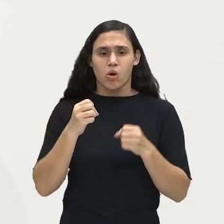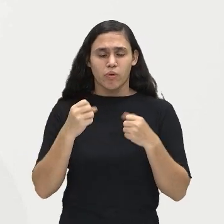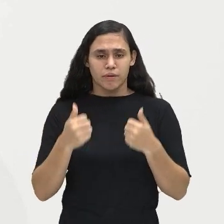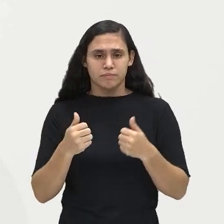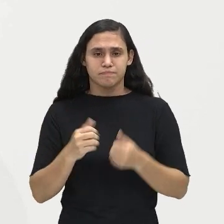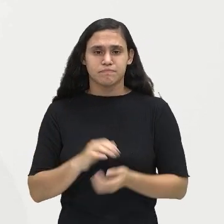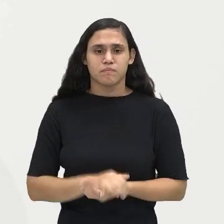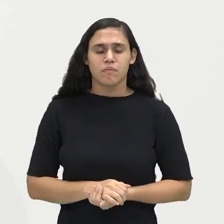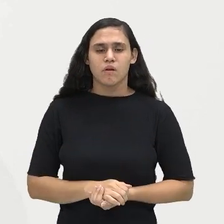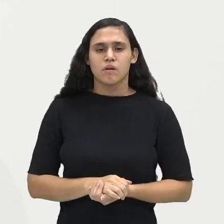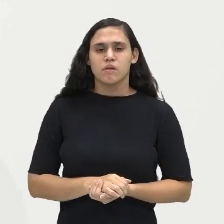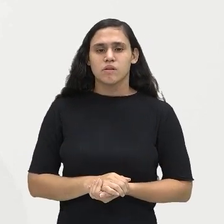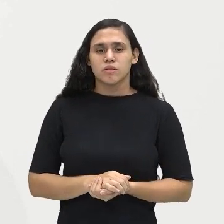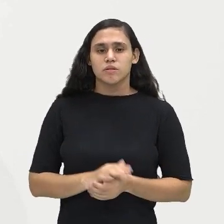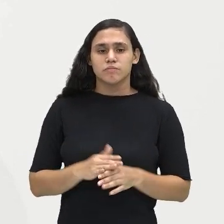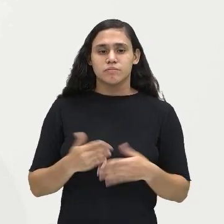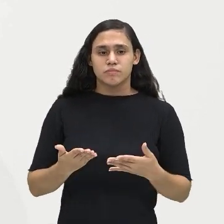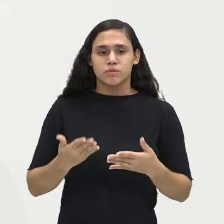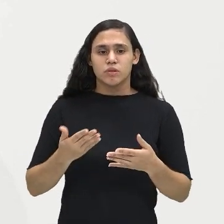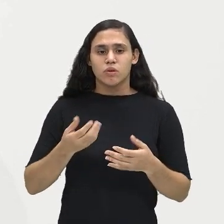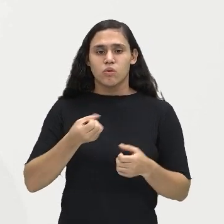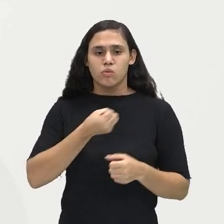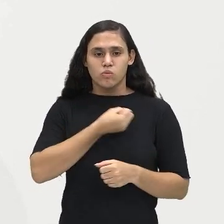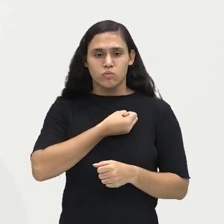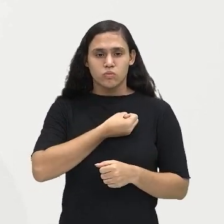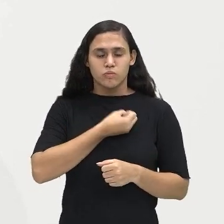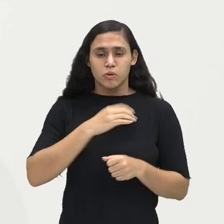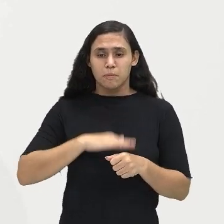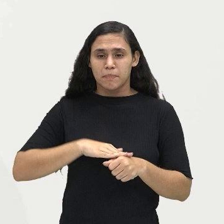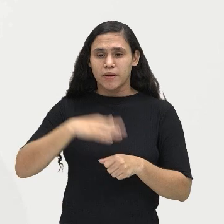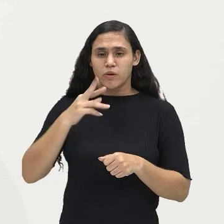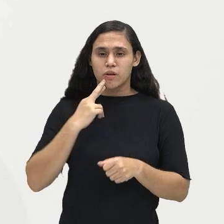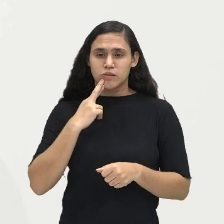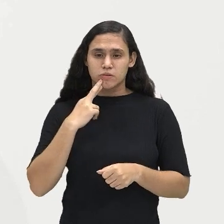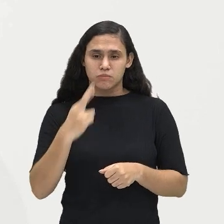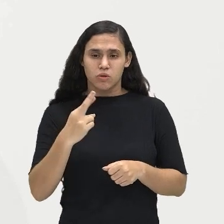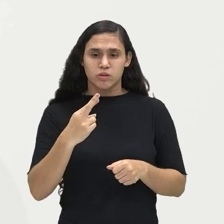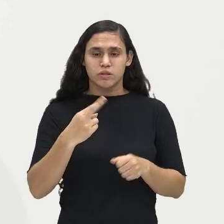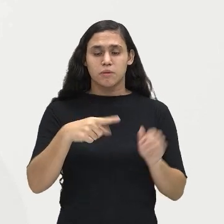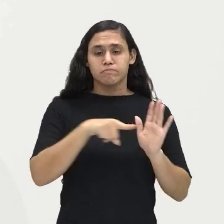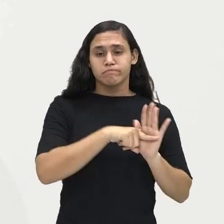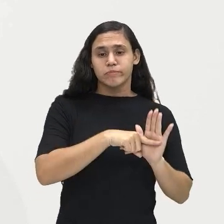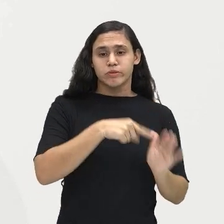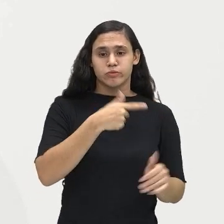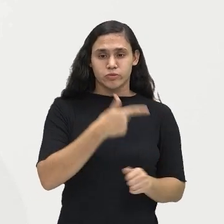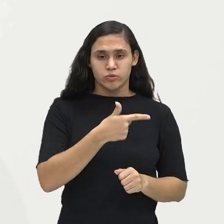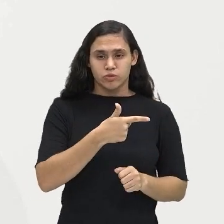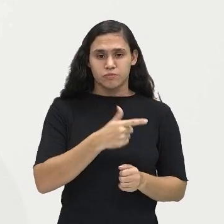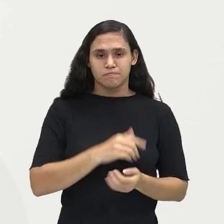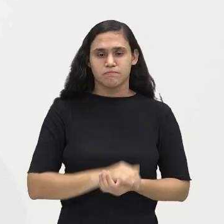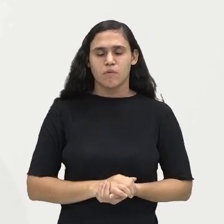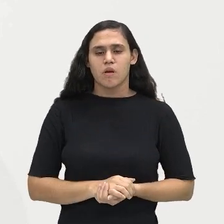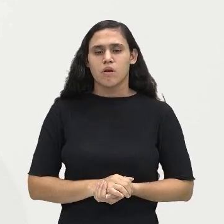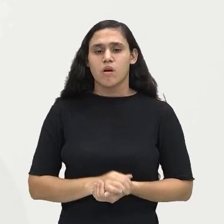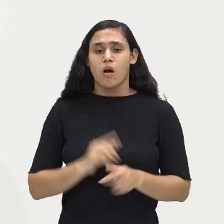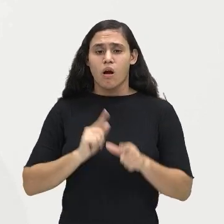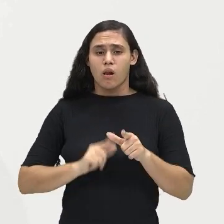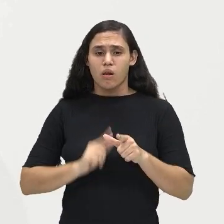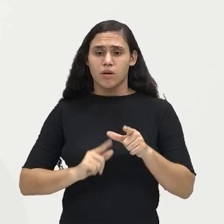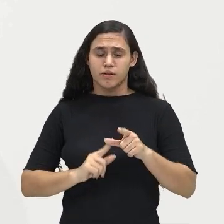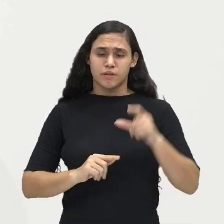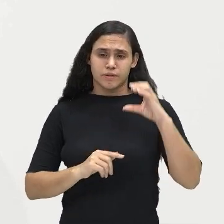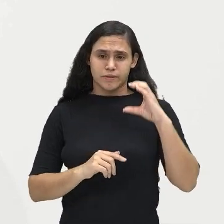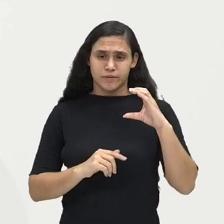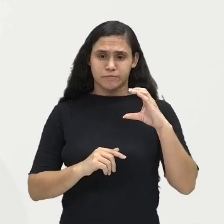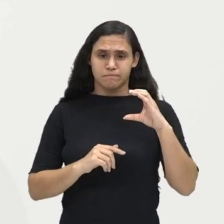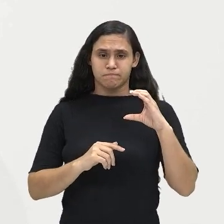caso, o maior é o menos 2. Na letra C, ó, tem assim, menos 2 ou